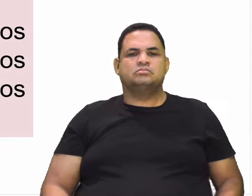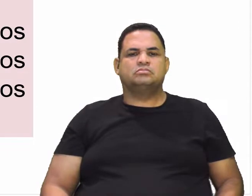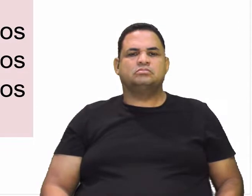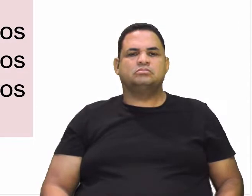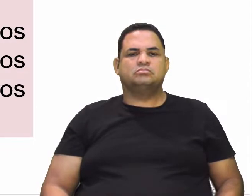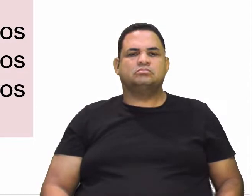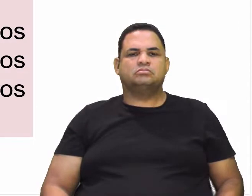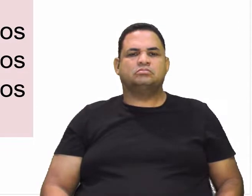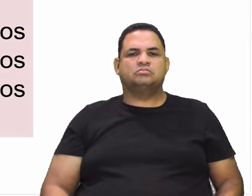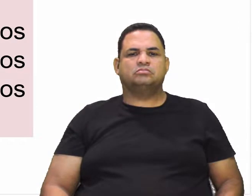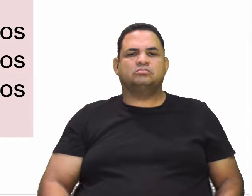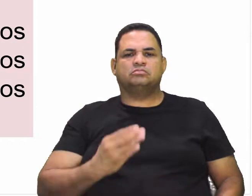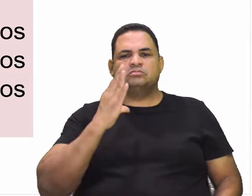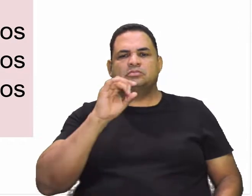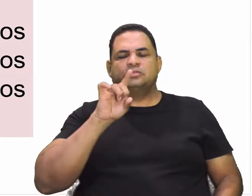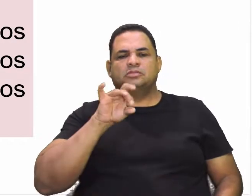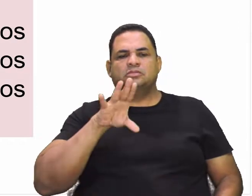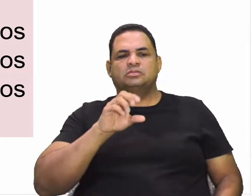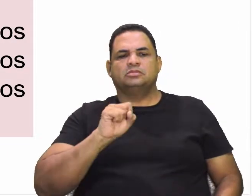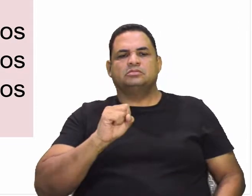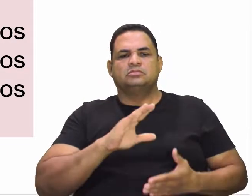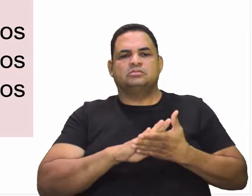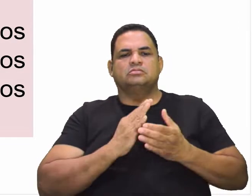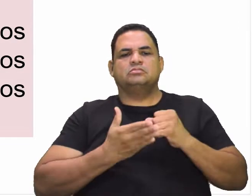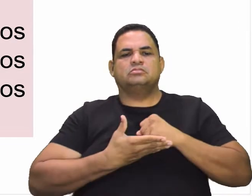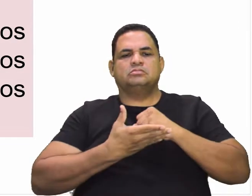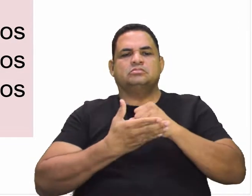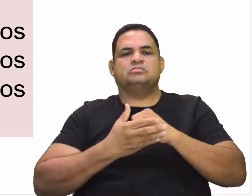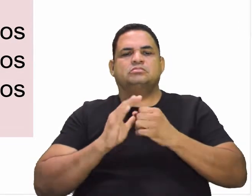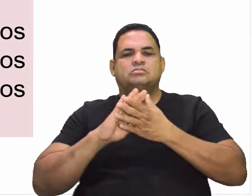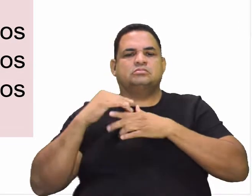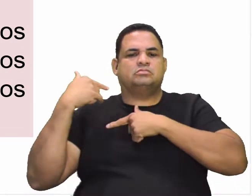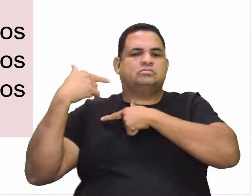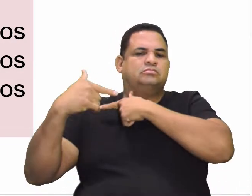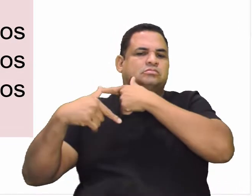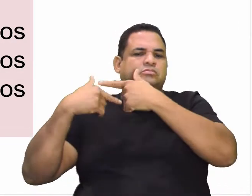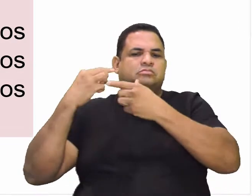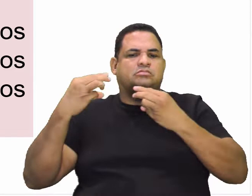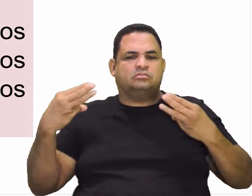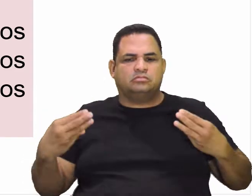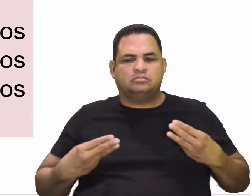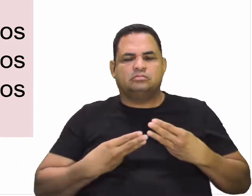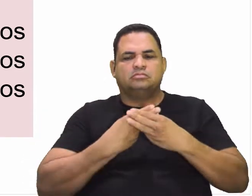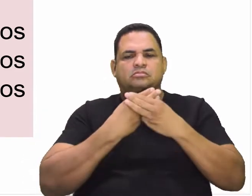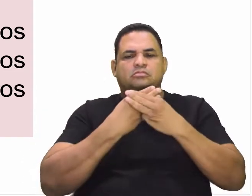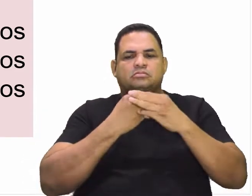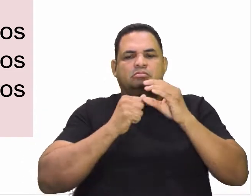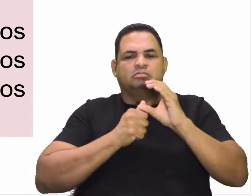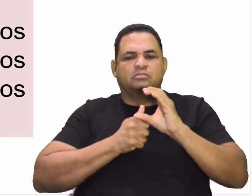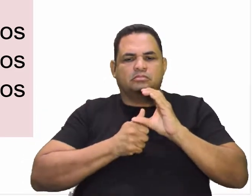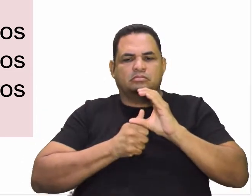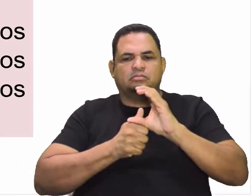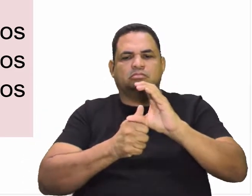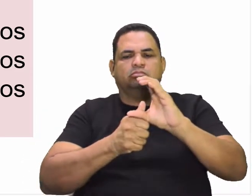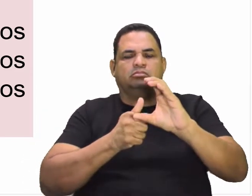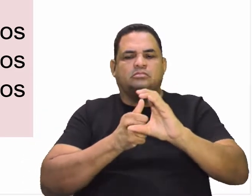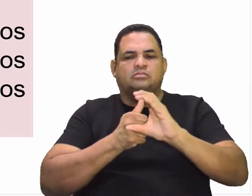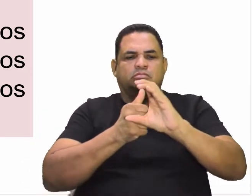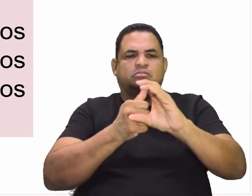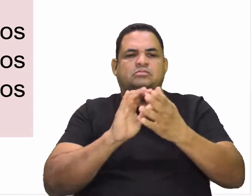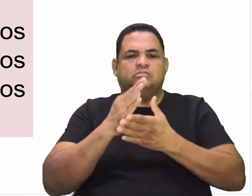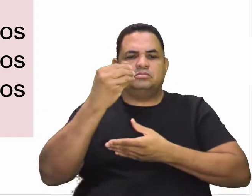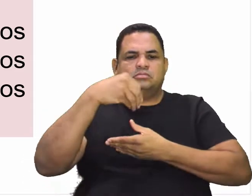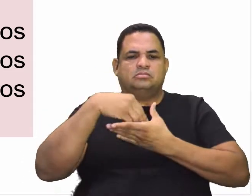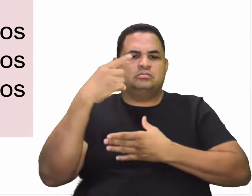Então, no criacionismo, baseado na tradição judaica cristã, lembra? O judaísmo e o cristianismo, ele vem dentro